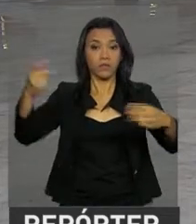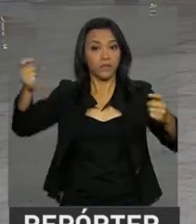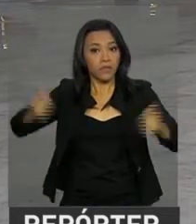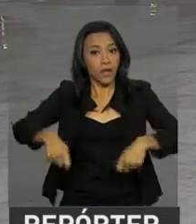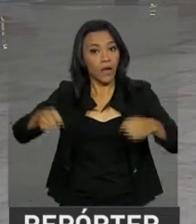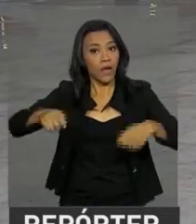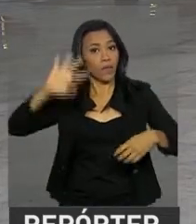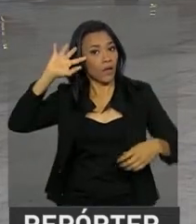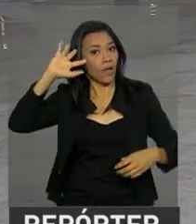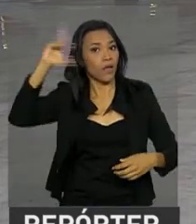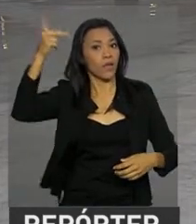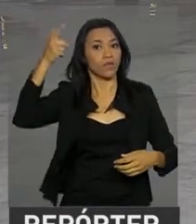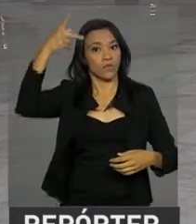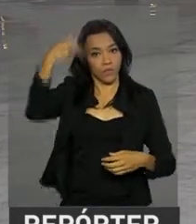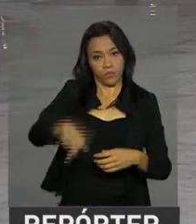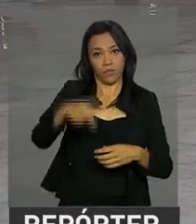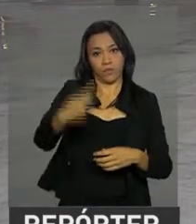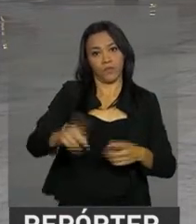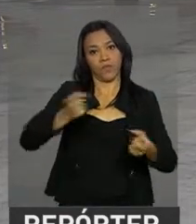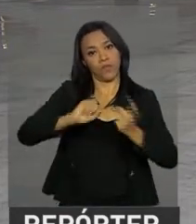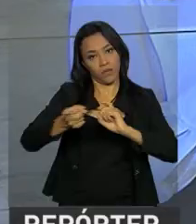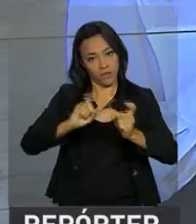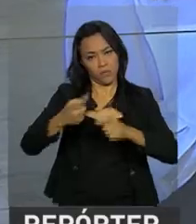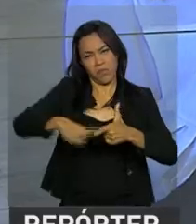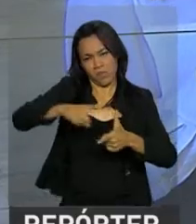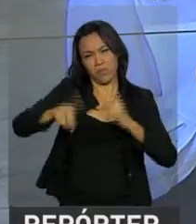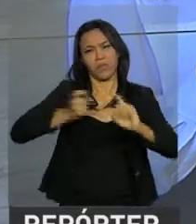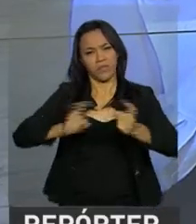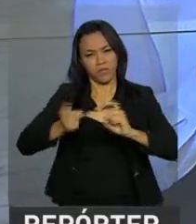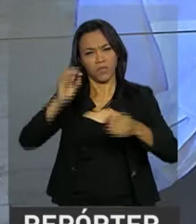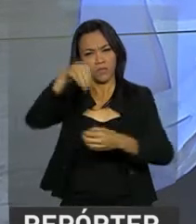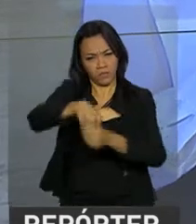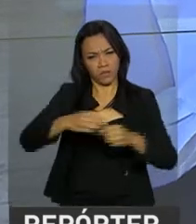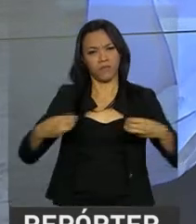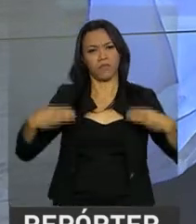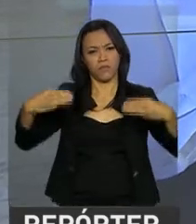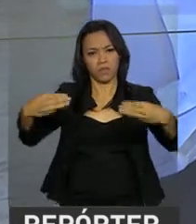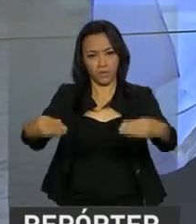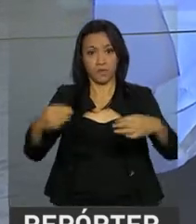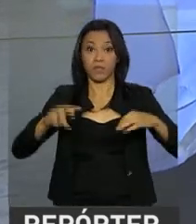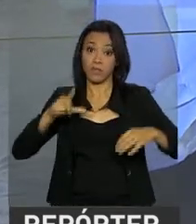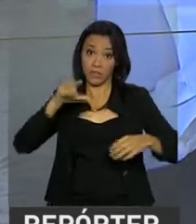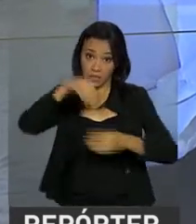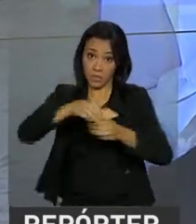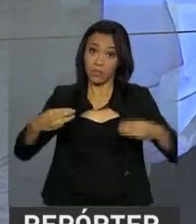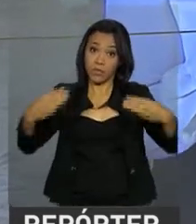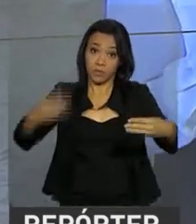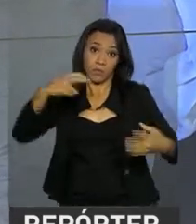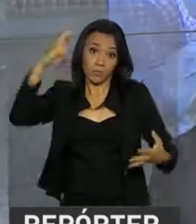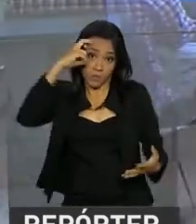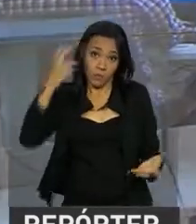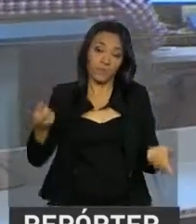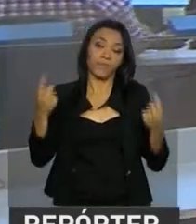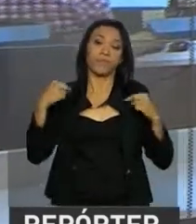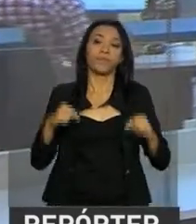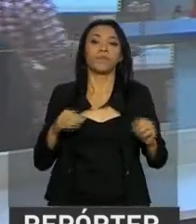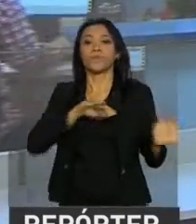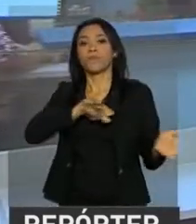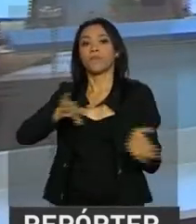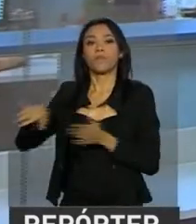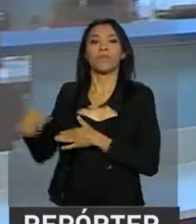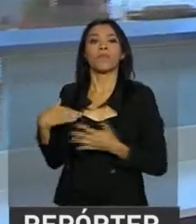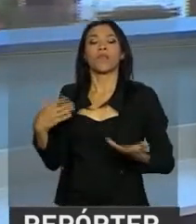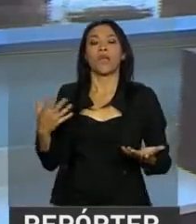os órgãos da administração. Volto com você no estúdio, Renata. Obrigada pelas suas informações, Paola. E sobre as declarações